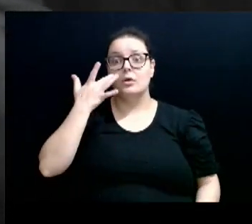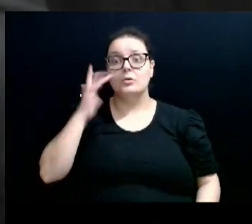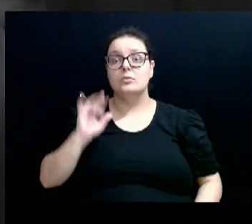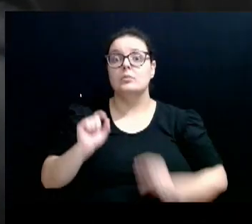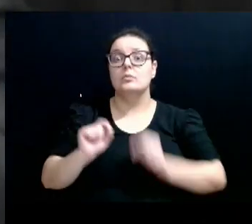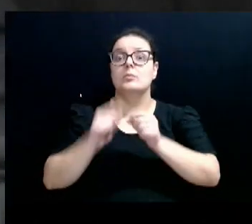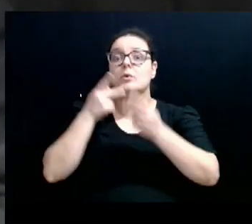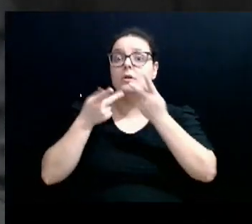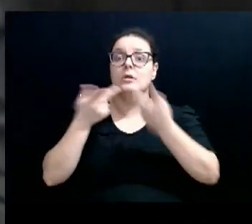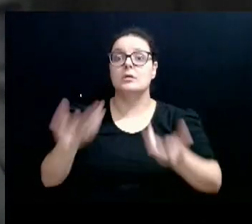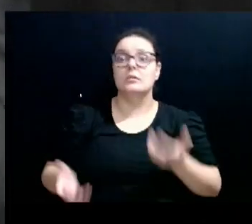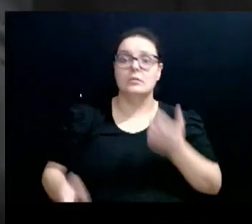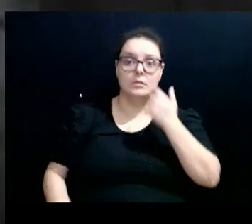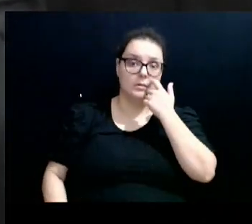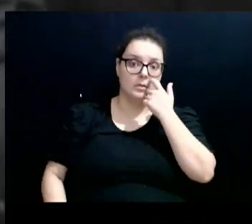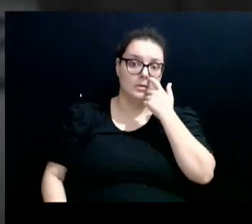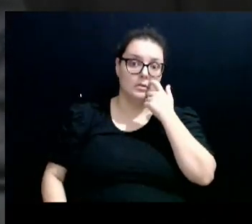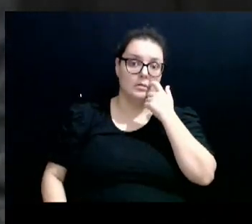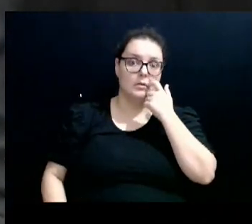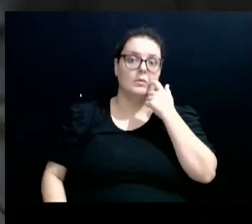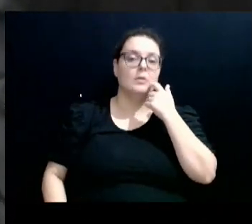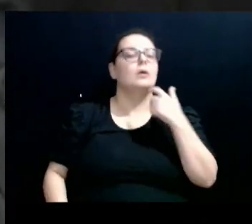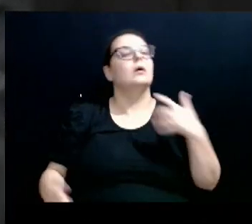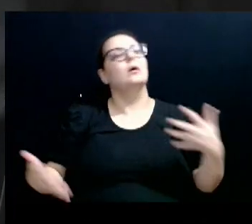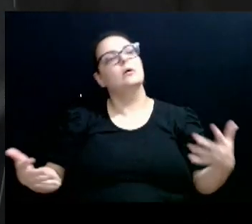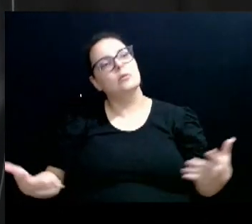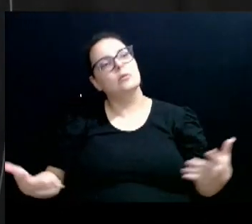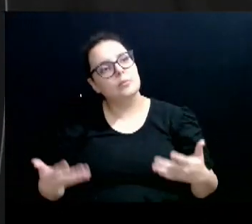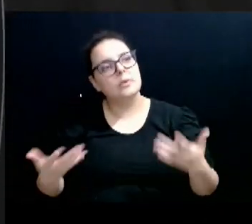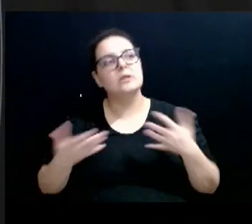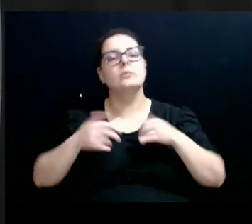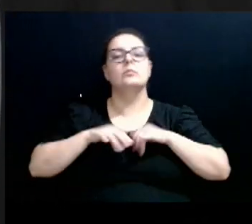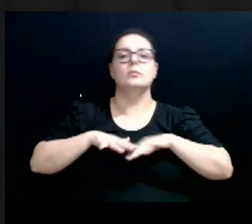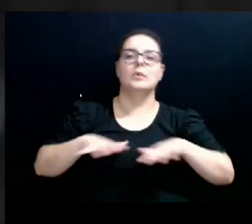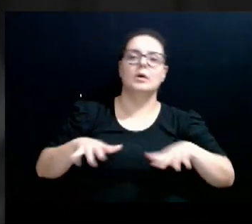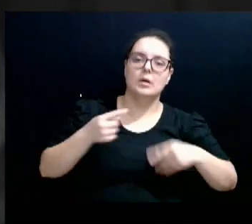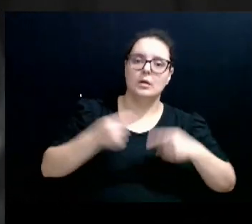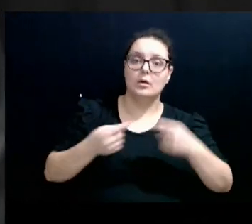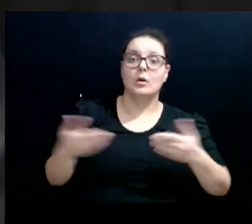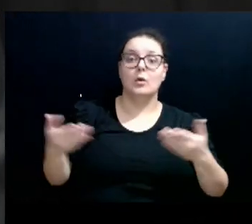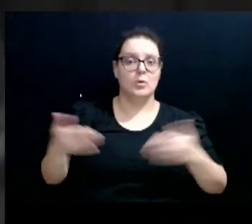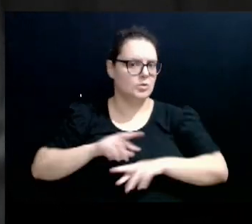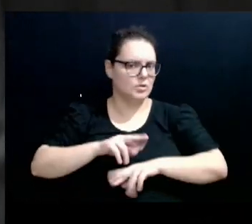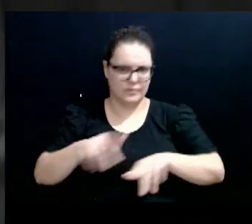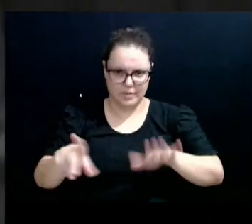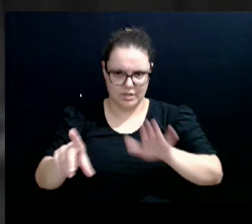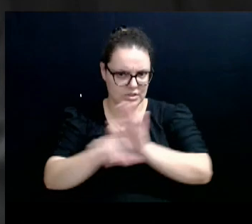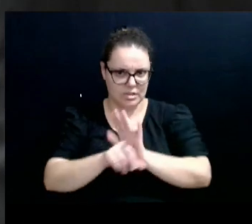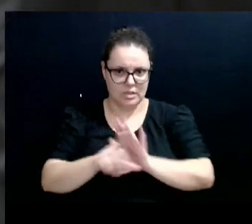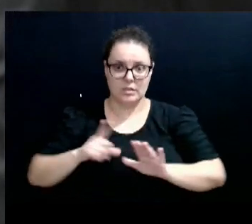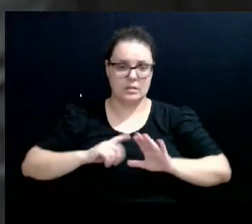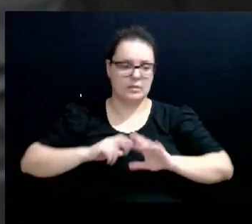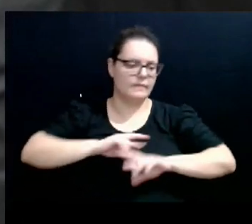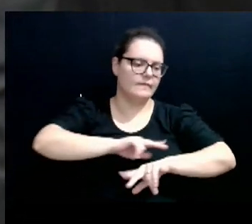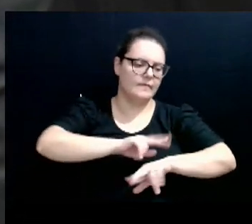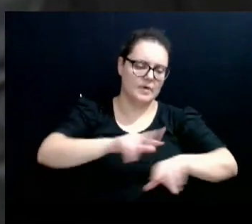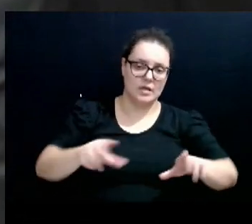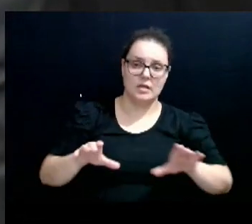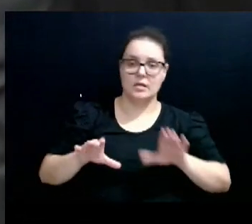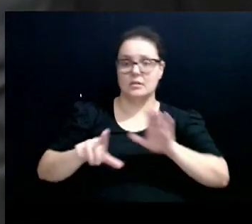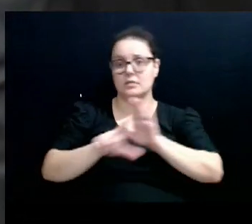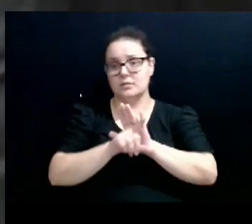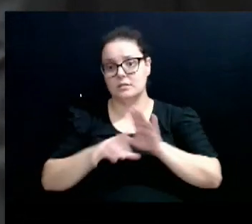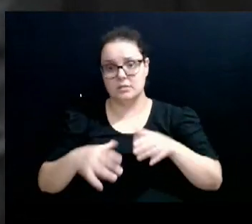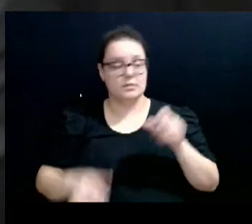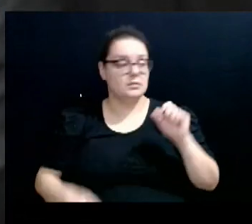Aí começamos a fomentar. E aí, hoje existem várias leis, hoje existe um conjunto de leis. Sim. Né? Mas foi tudo